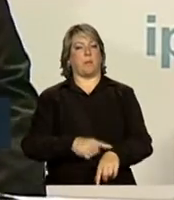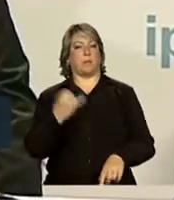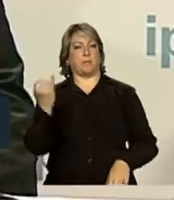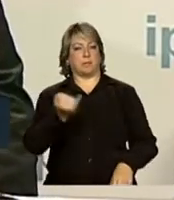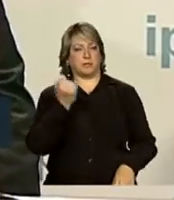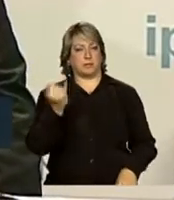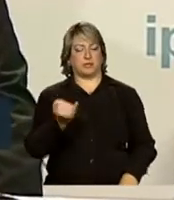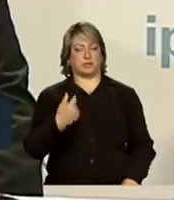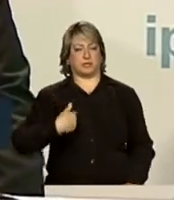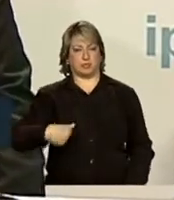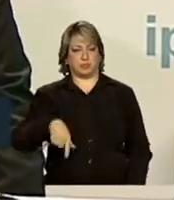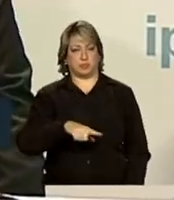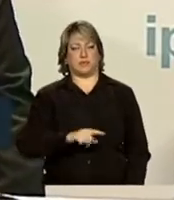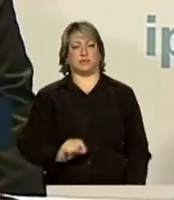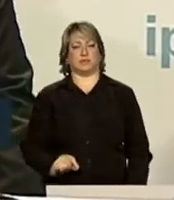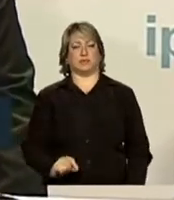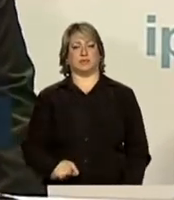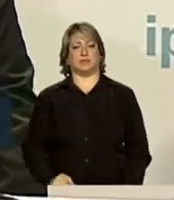que